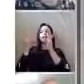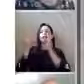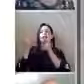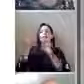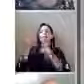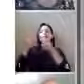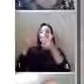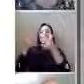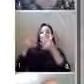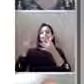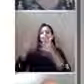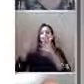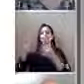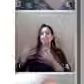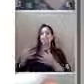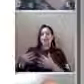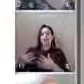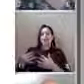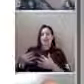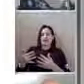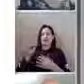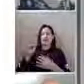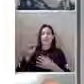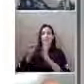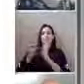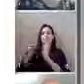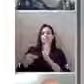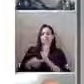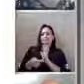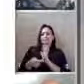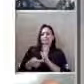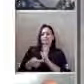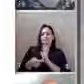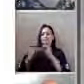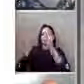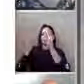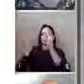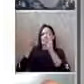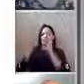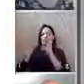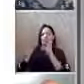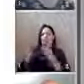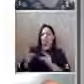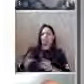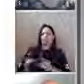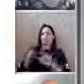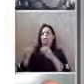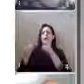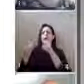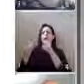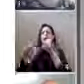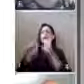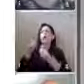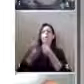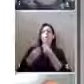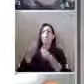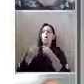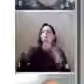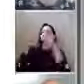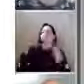respeitar, né, a sequência que nós planejamos, os elementos constituintes da microestrutura, e também,